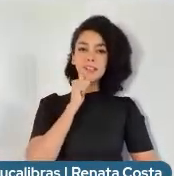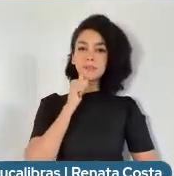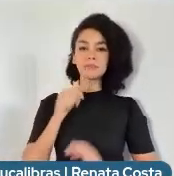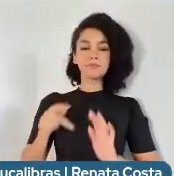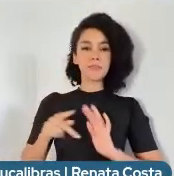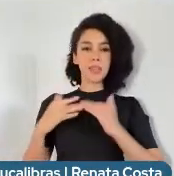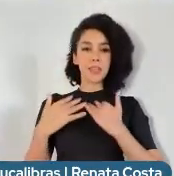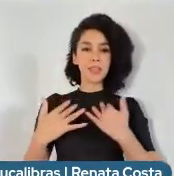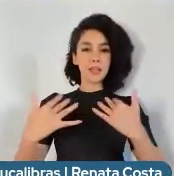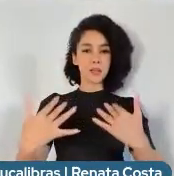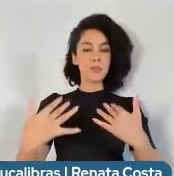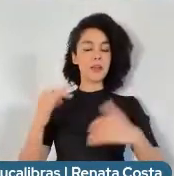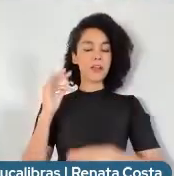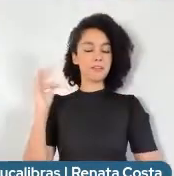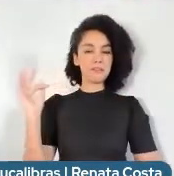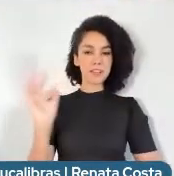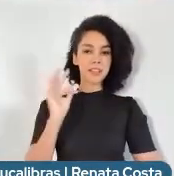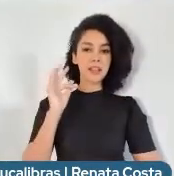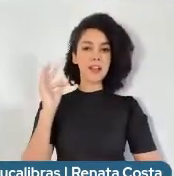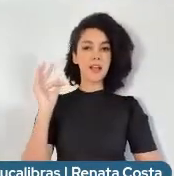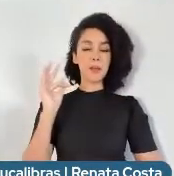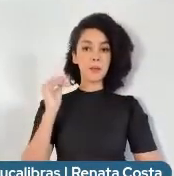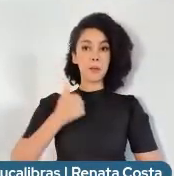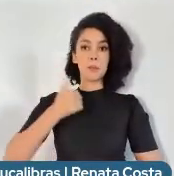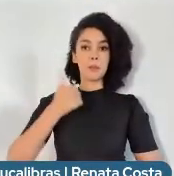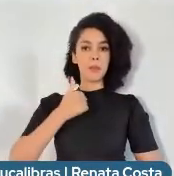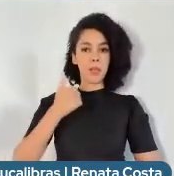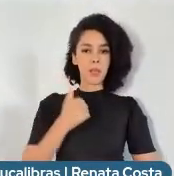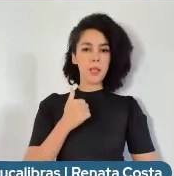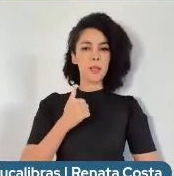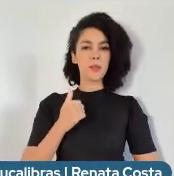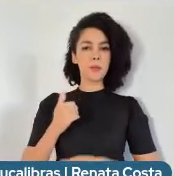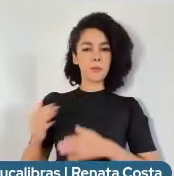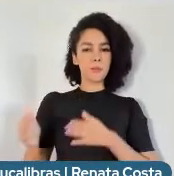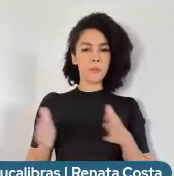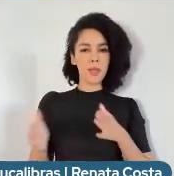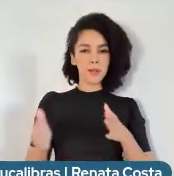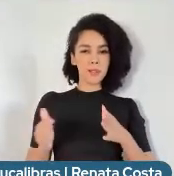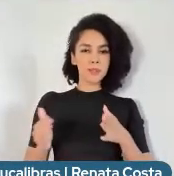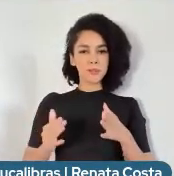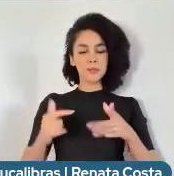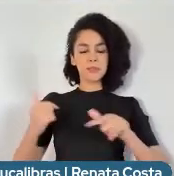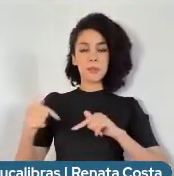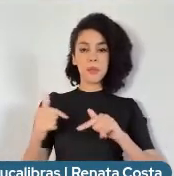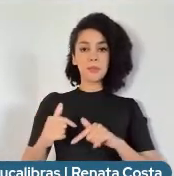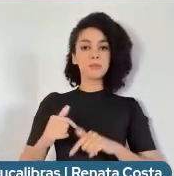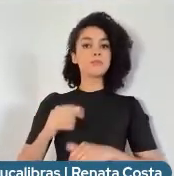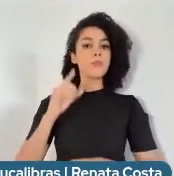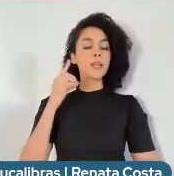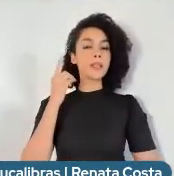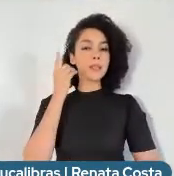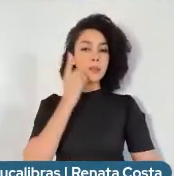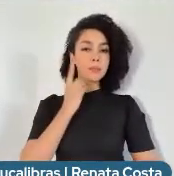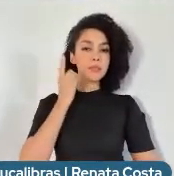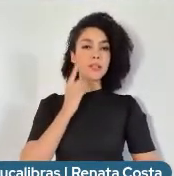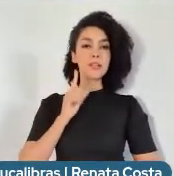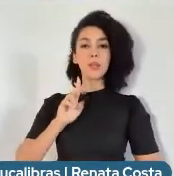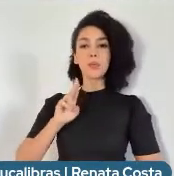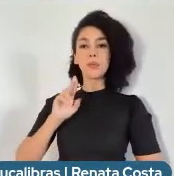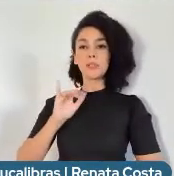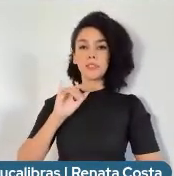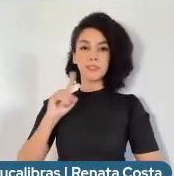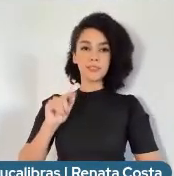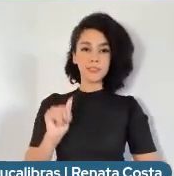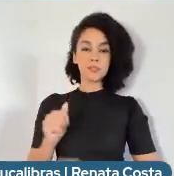Câmara Federal, no seu primeiro mandato, a deputada Luísa Canziani, do Paraná.